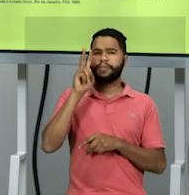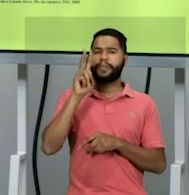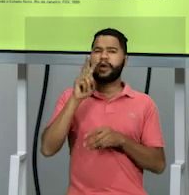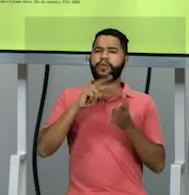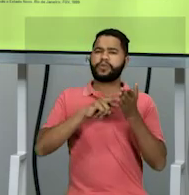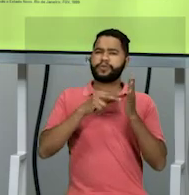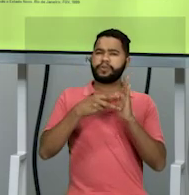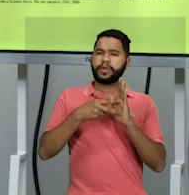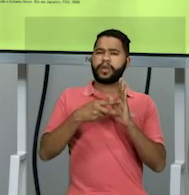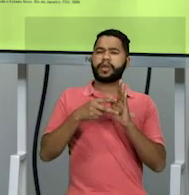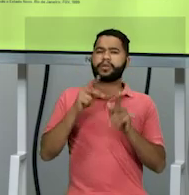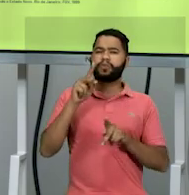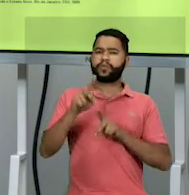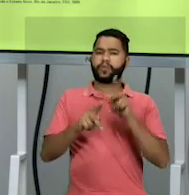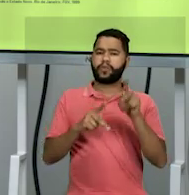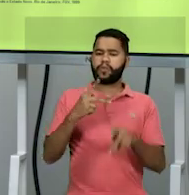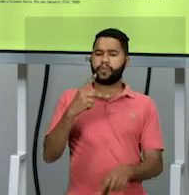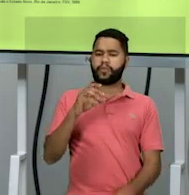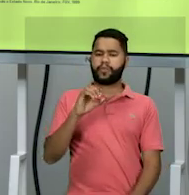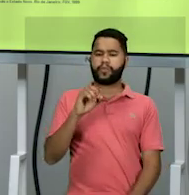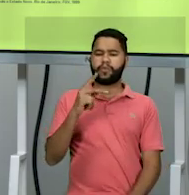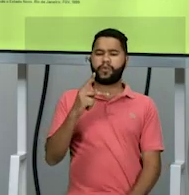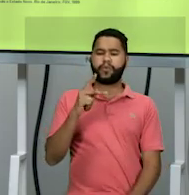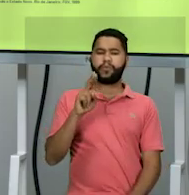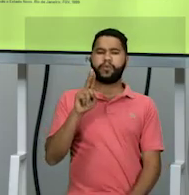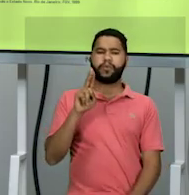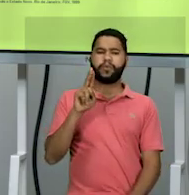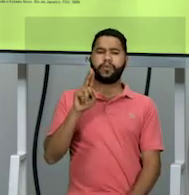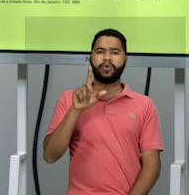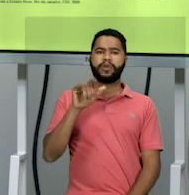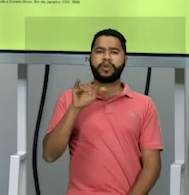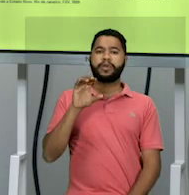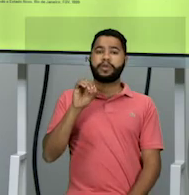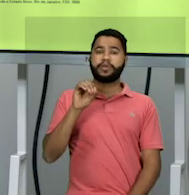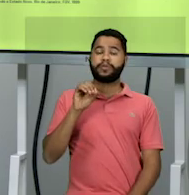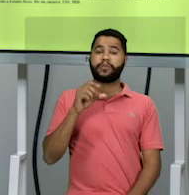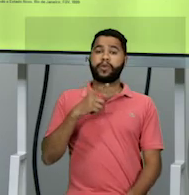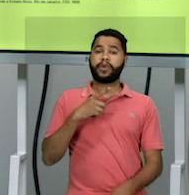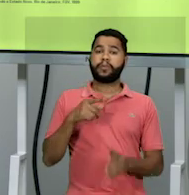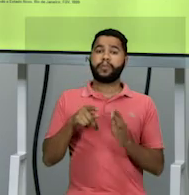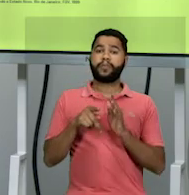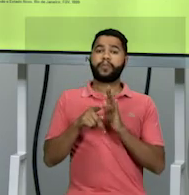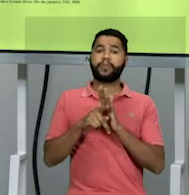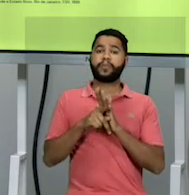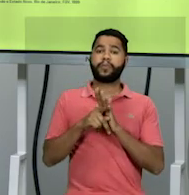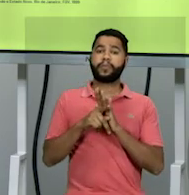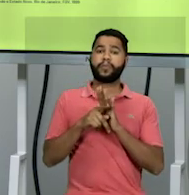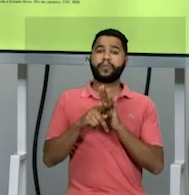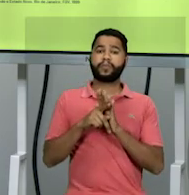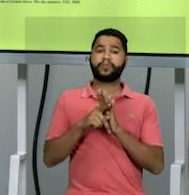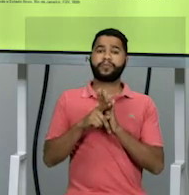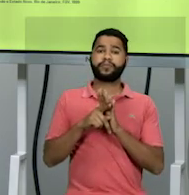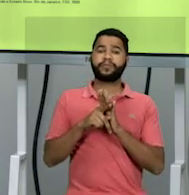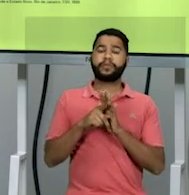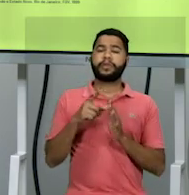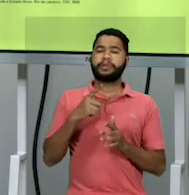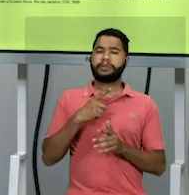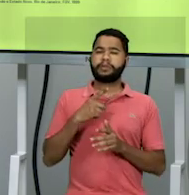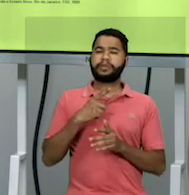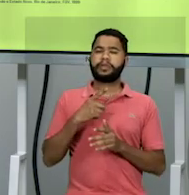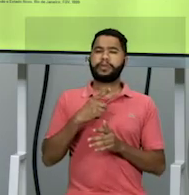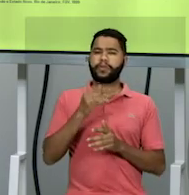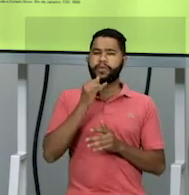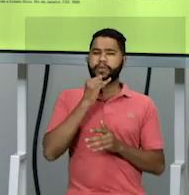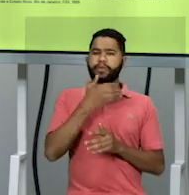populismo. Não é à toa que o período posterior ao Estado Novo é chamado de República Populista. Né? Nós temos ali